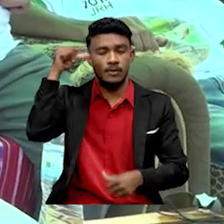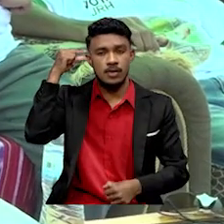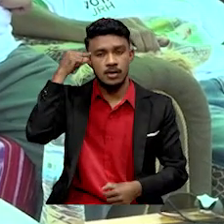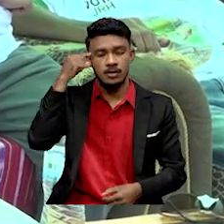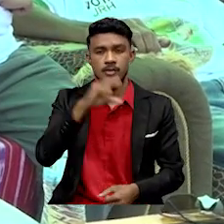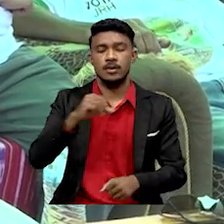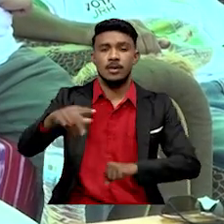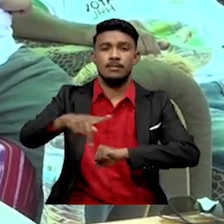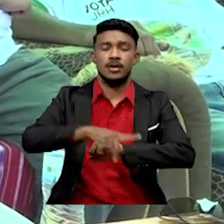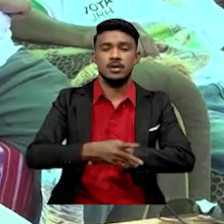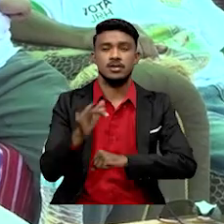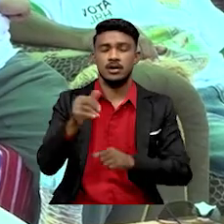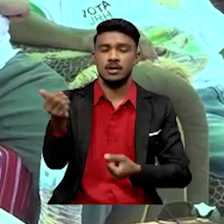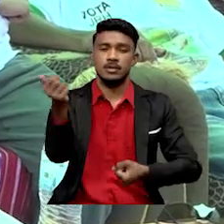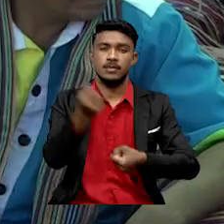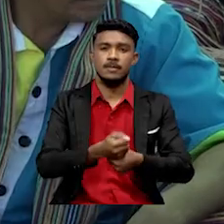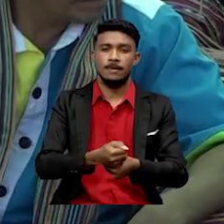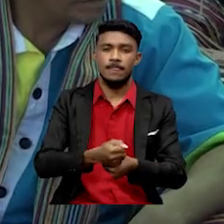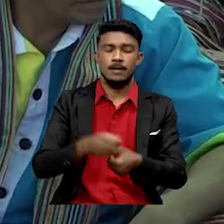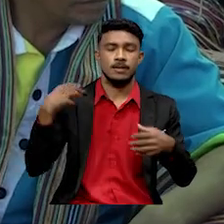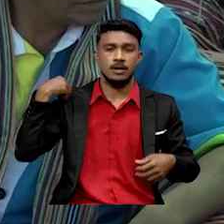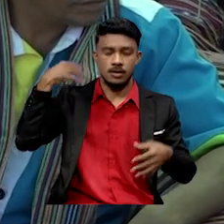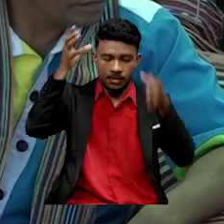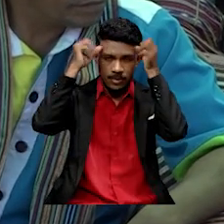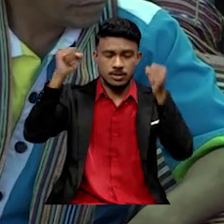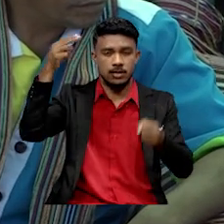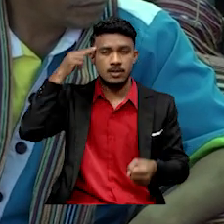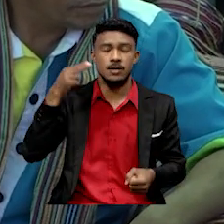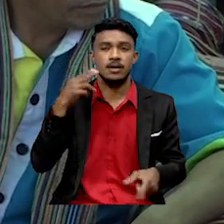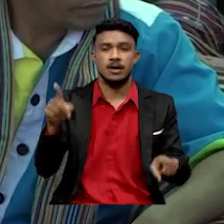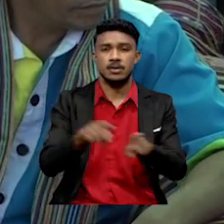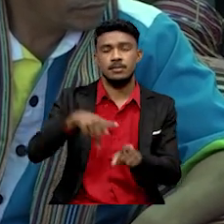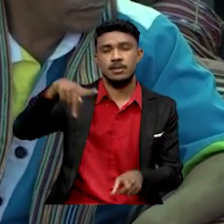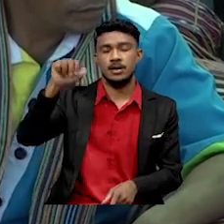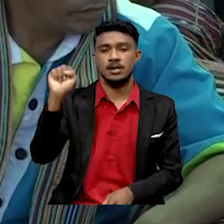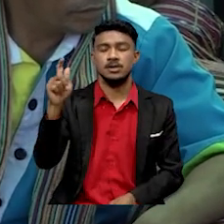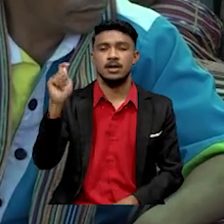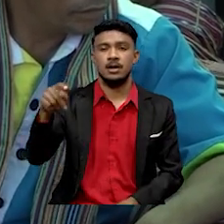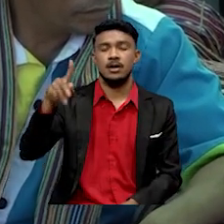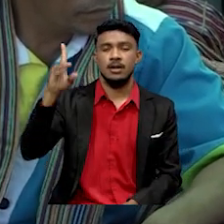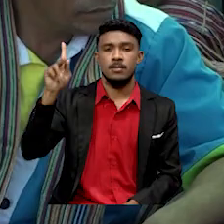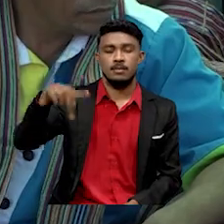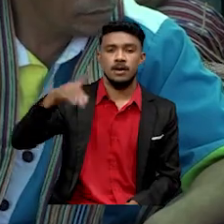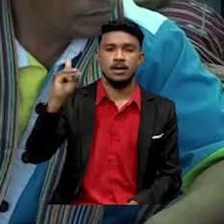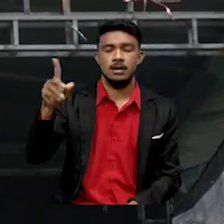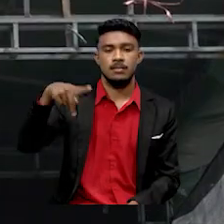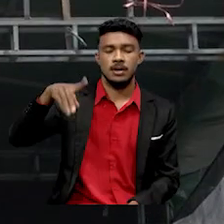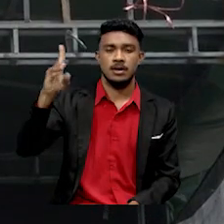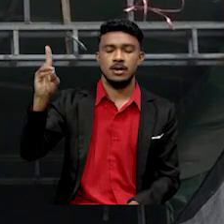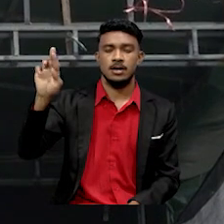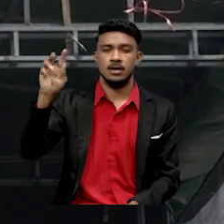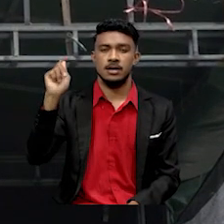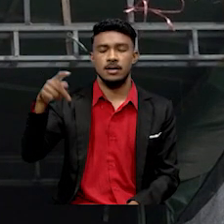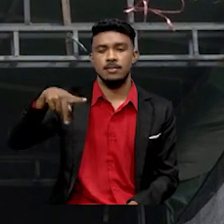Aliado Partido Sira nebe apoio ba kandidato Presidente Republika Zera Ramzorta, Makanesan, PST, PD, PDRT, PUDD,